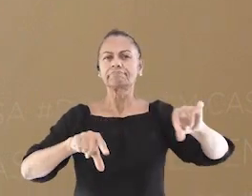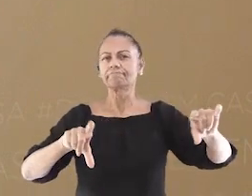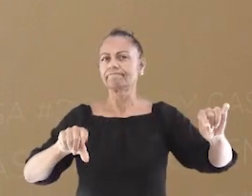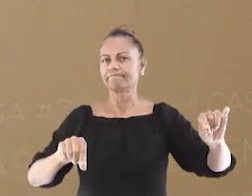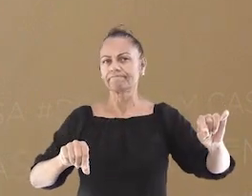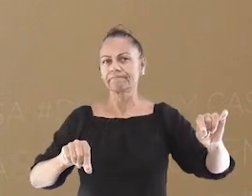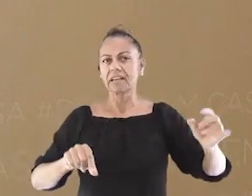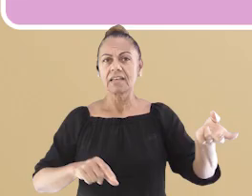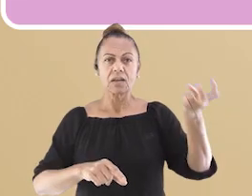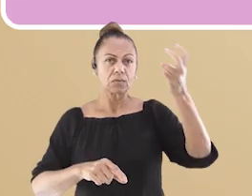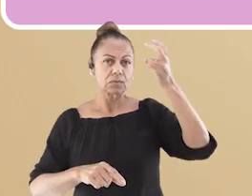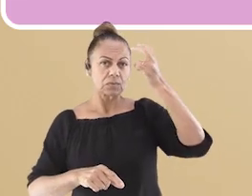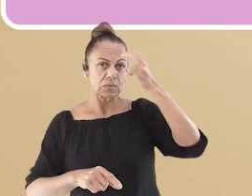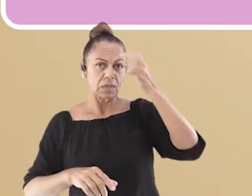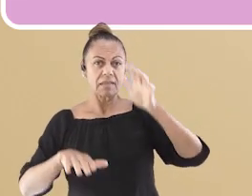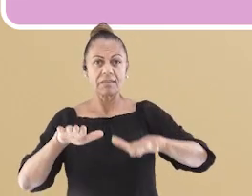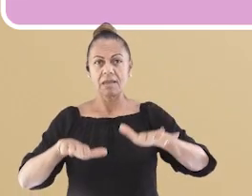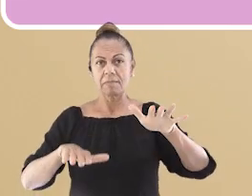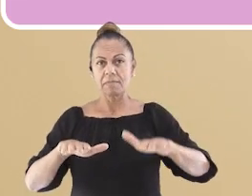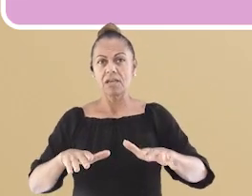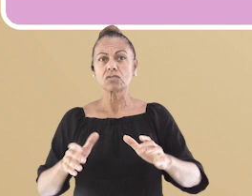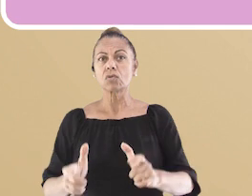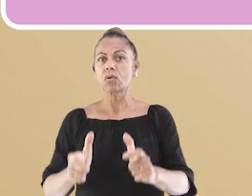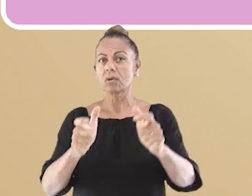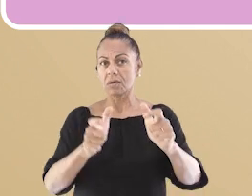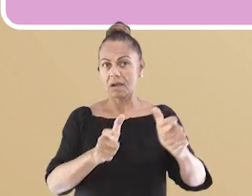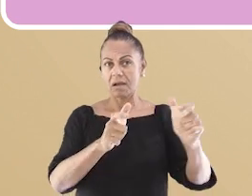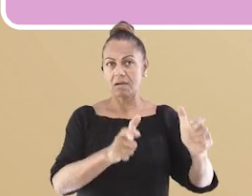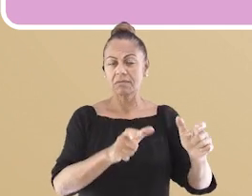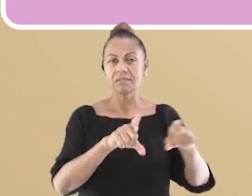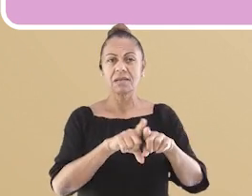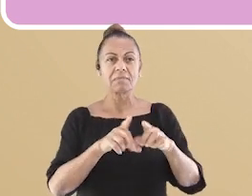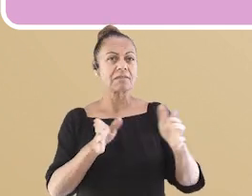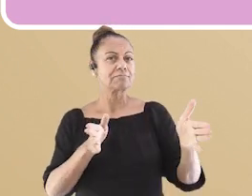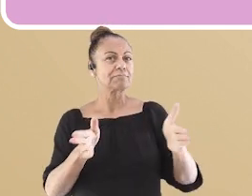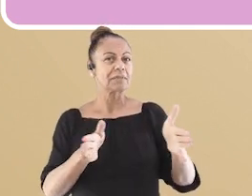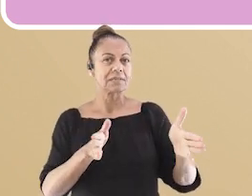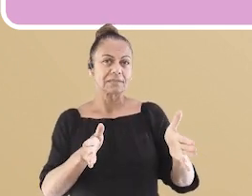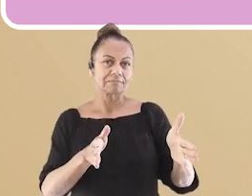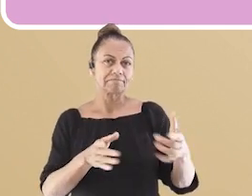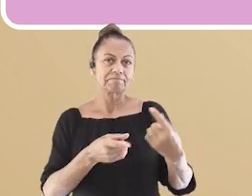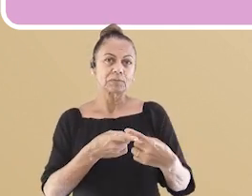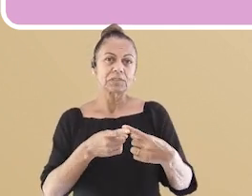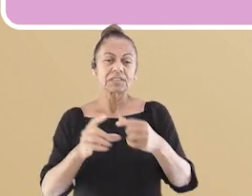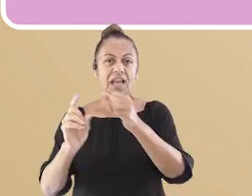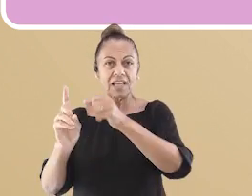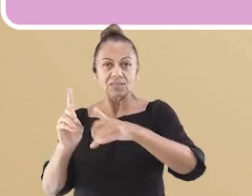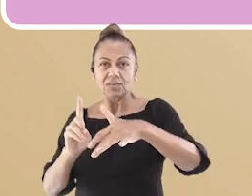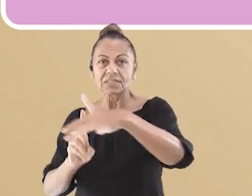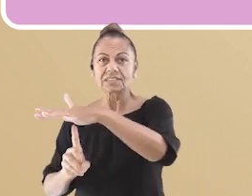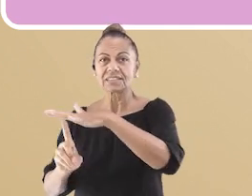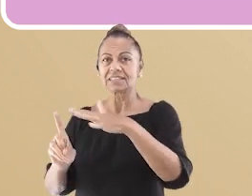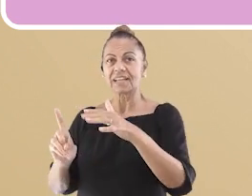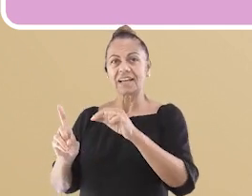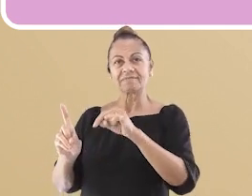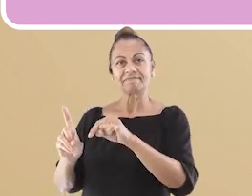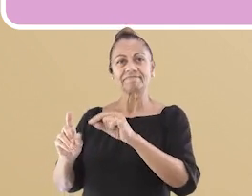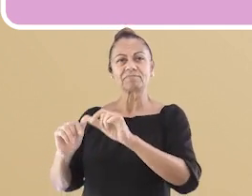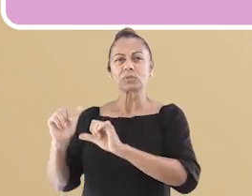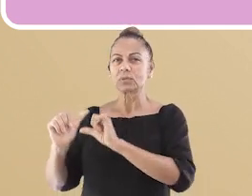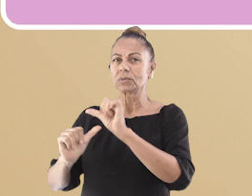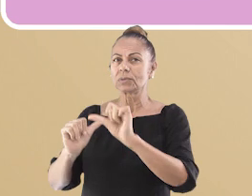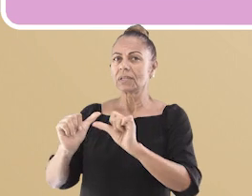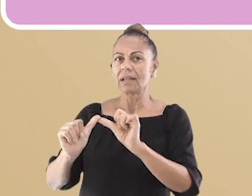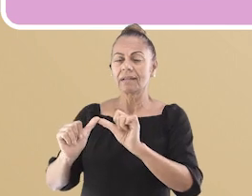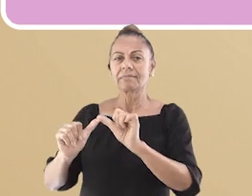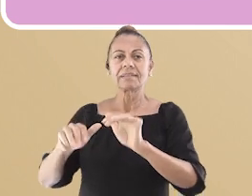tomamos decisões. A cultura muda de acordo com o local e a época, por isso as sociedades se transformam e